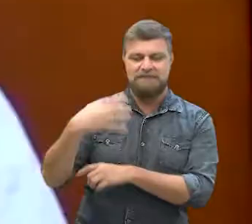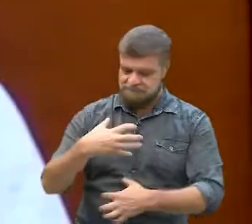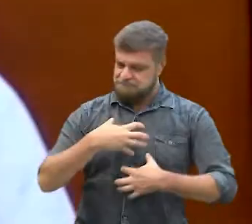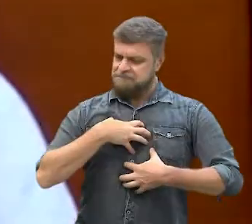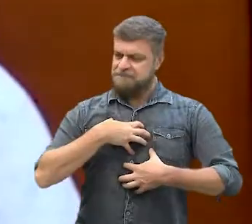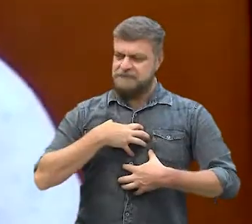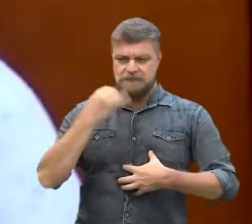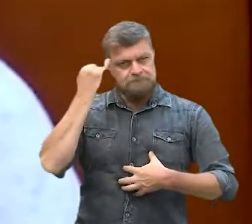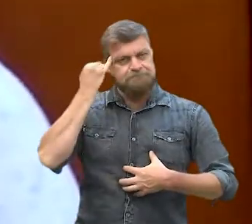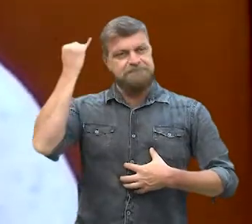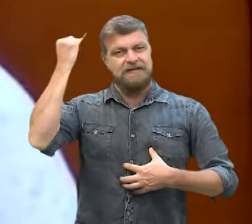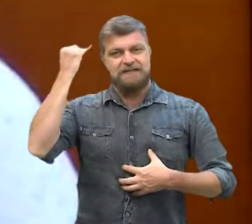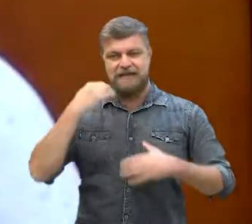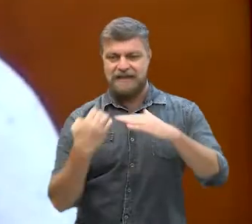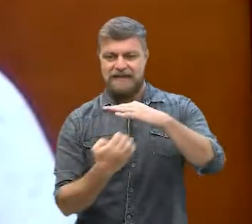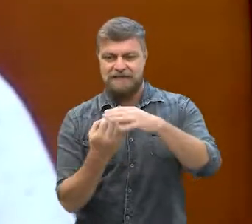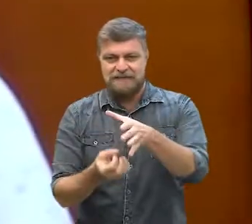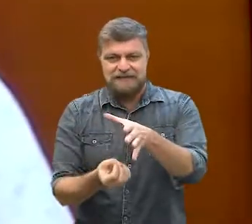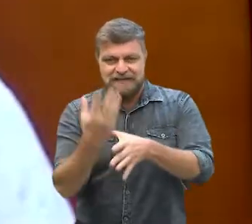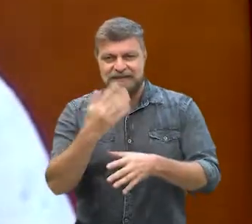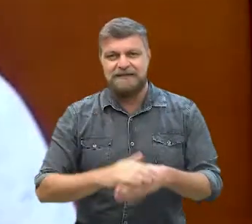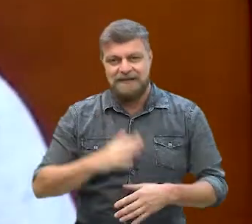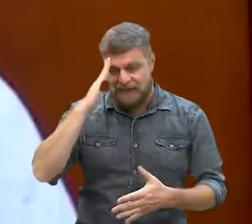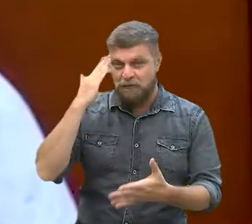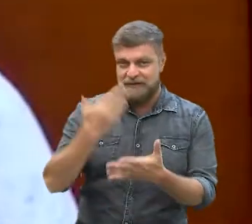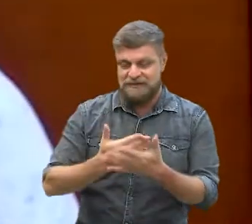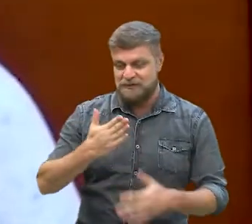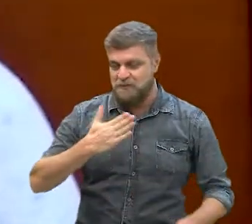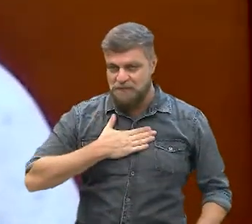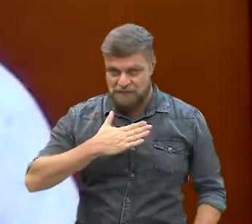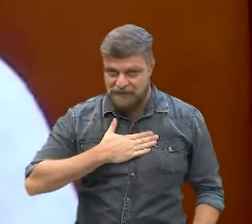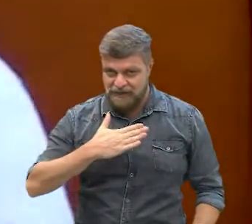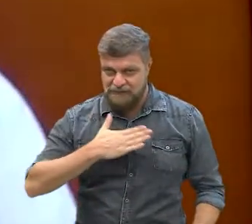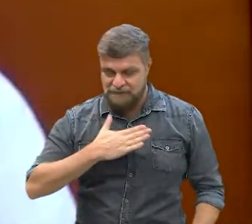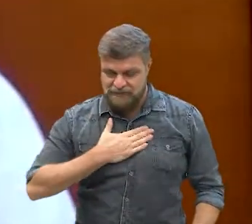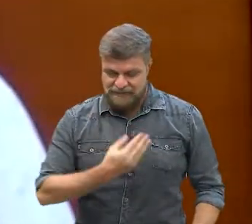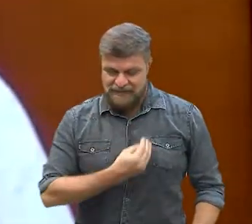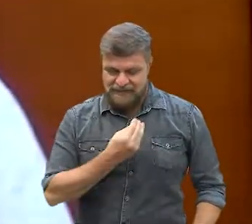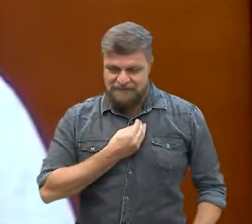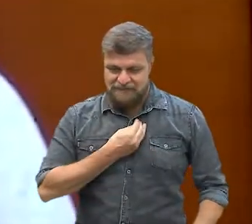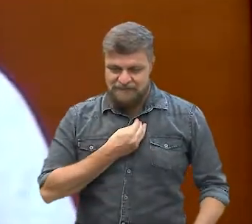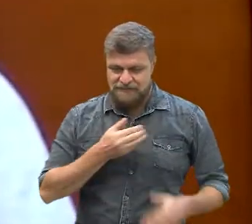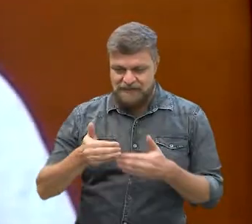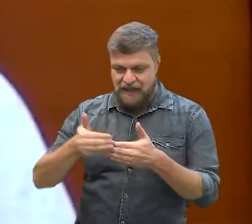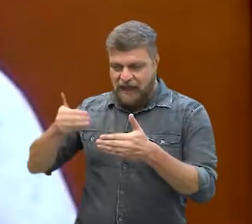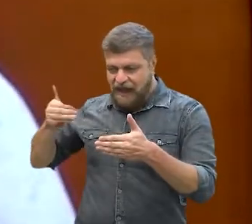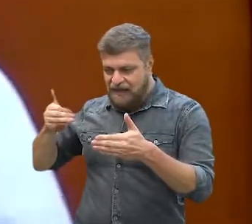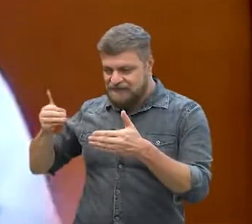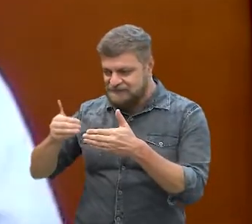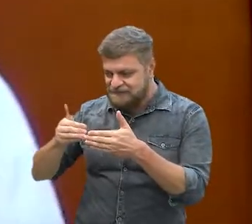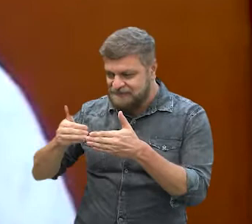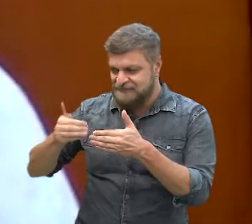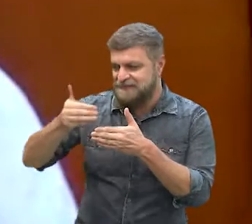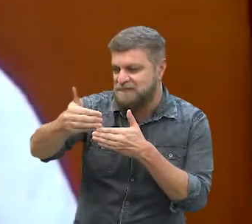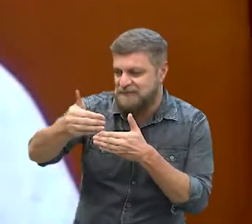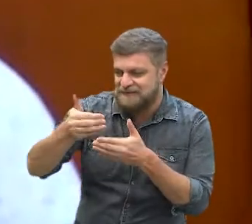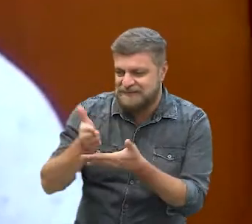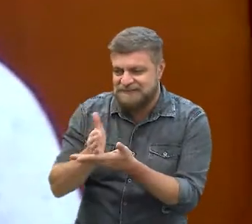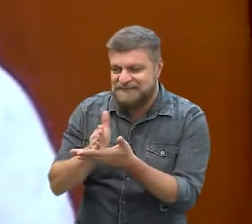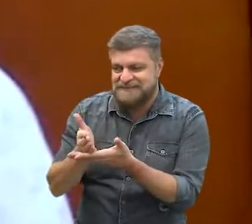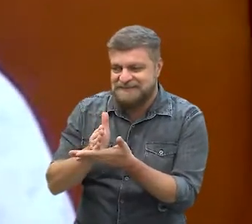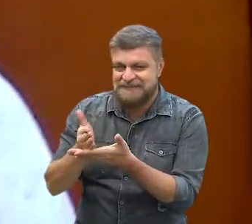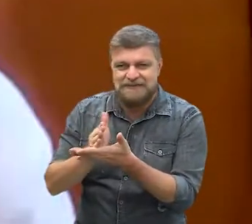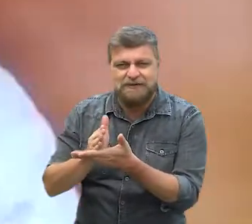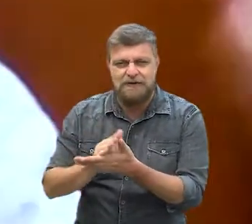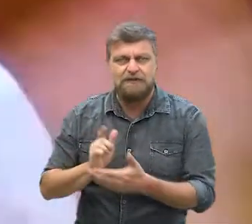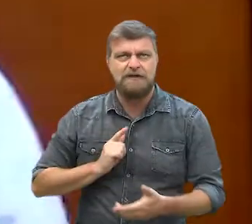isso. Eu acredito muito que tenha sido para mim assim o divisor de águas, né? E aí as pessoas até perguntam: "Nossa, mas